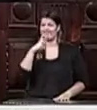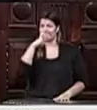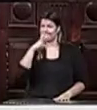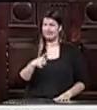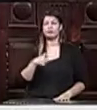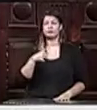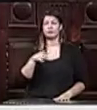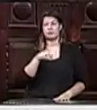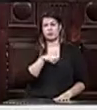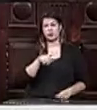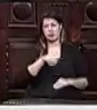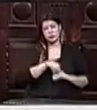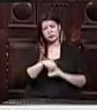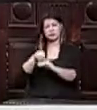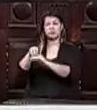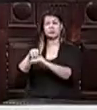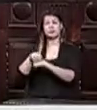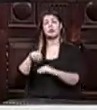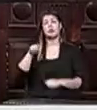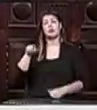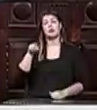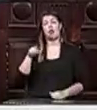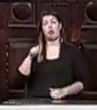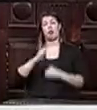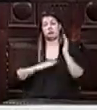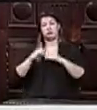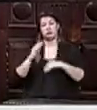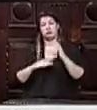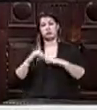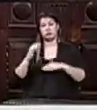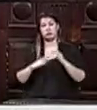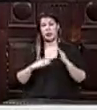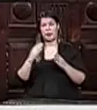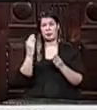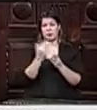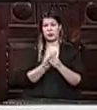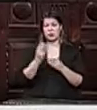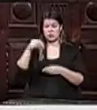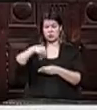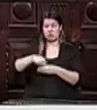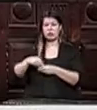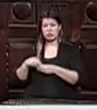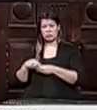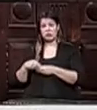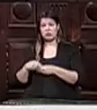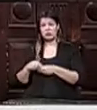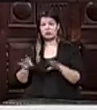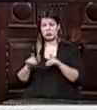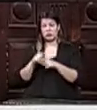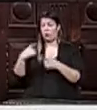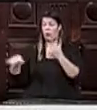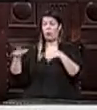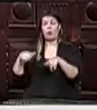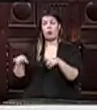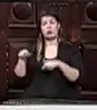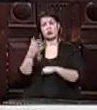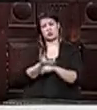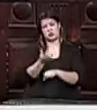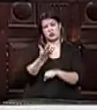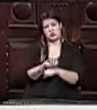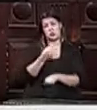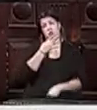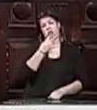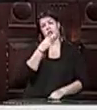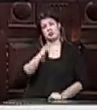induzidos, para não dizer forçados, a se habilitar através de processos internos em outras disciplinas, em outras áreas do